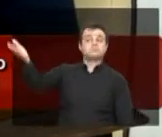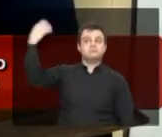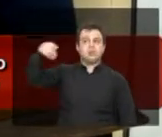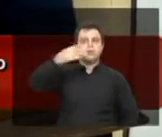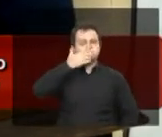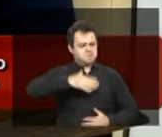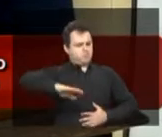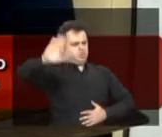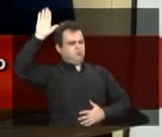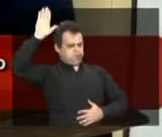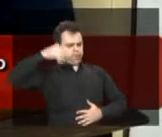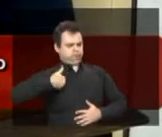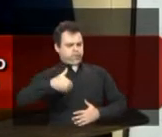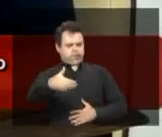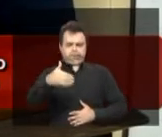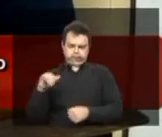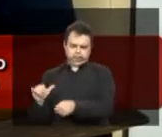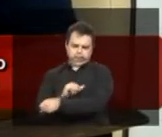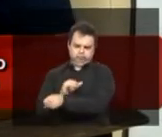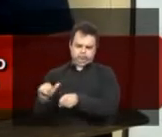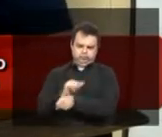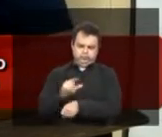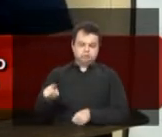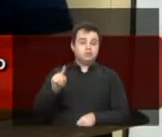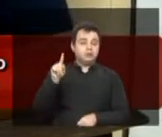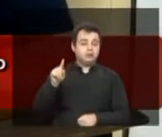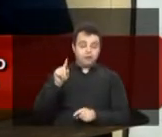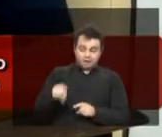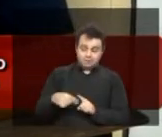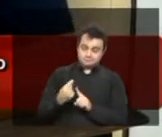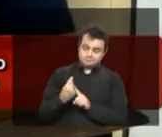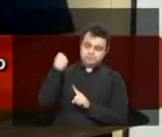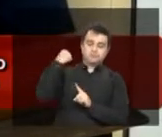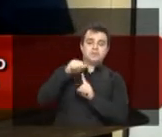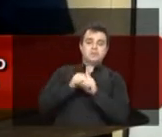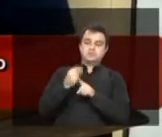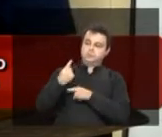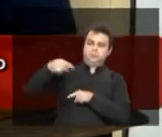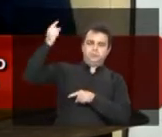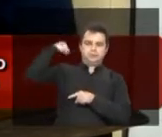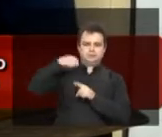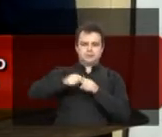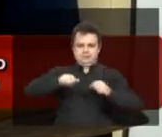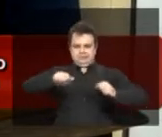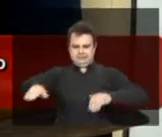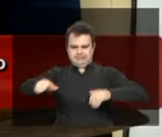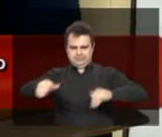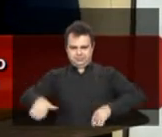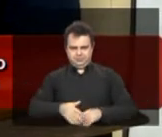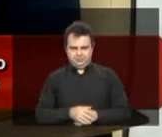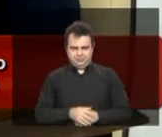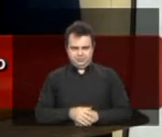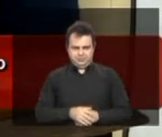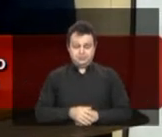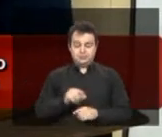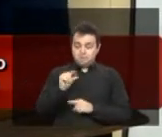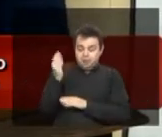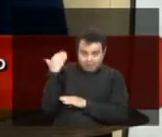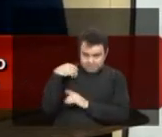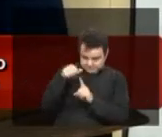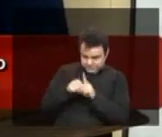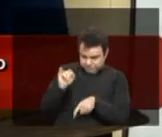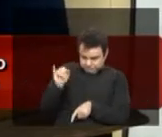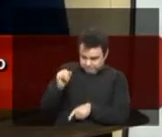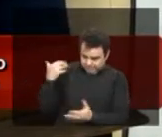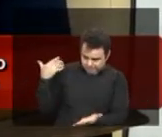prometeu uma medida paliativa no mês passado, né? Aliás, outros meses, desde janeiro que a gente